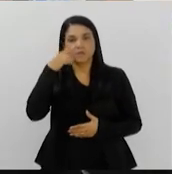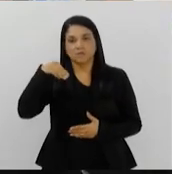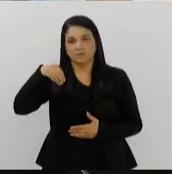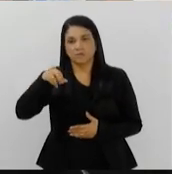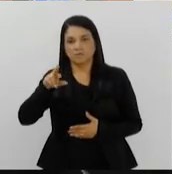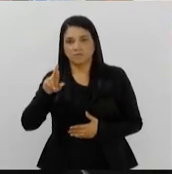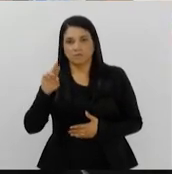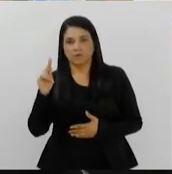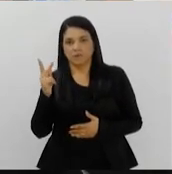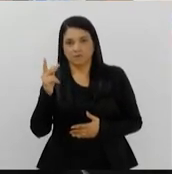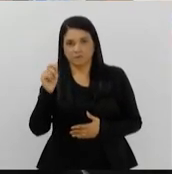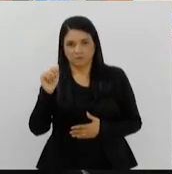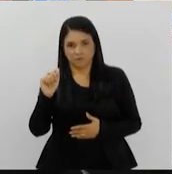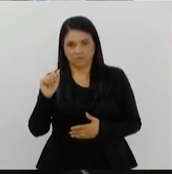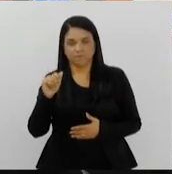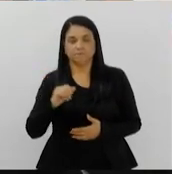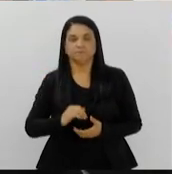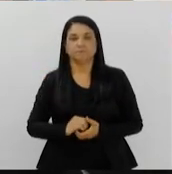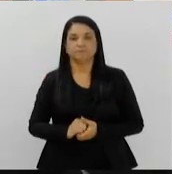Rocha.